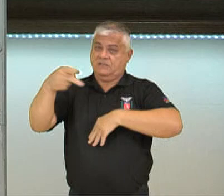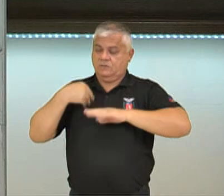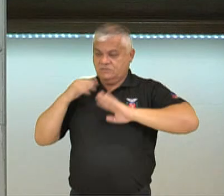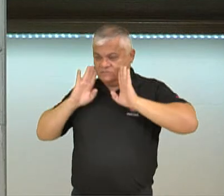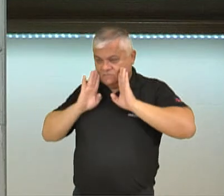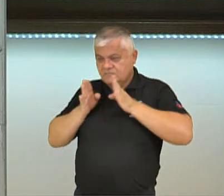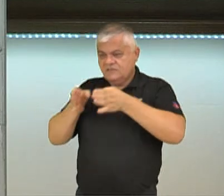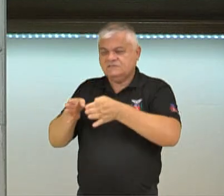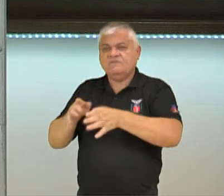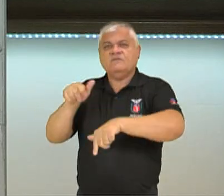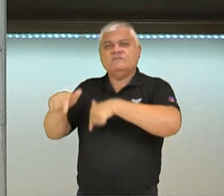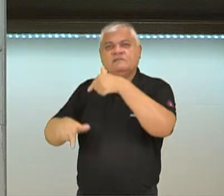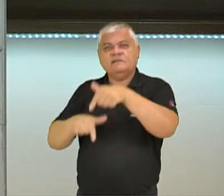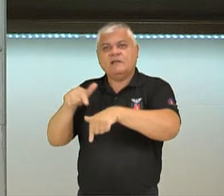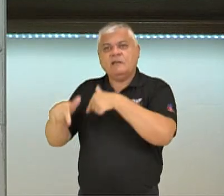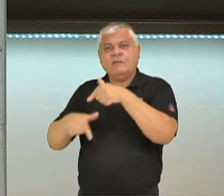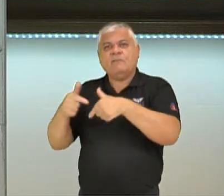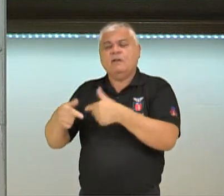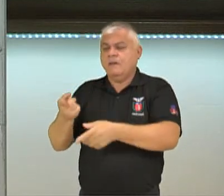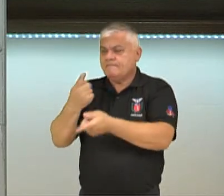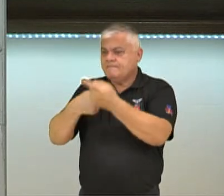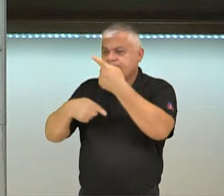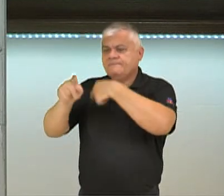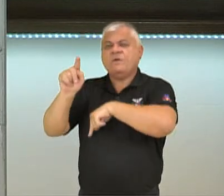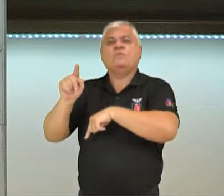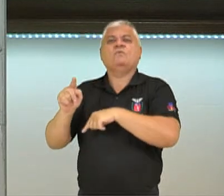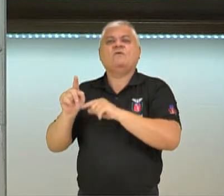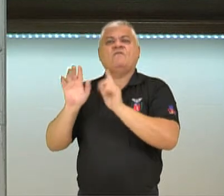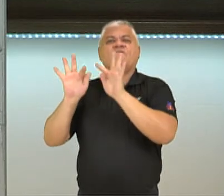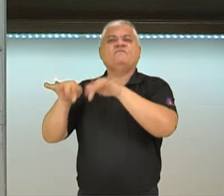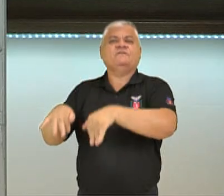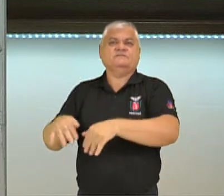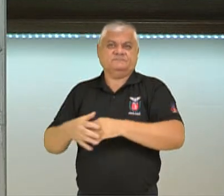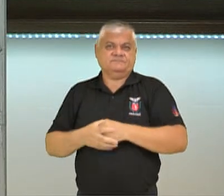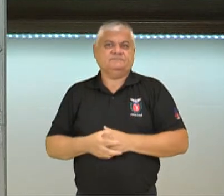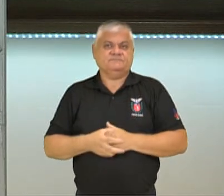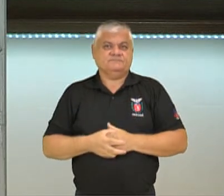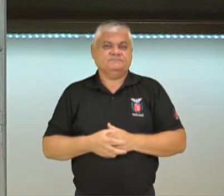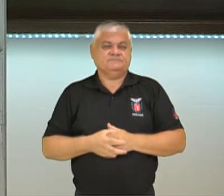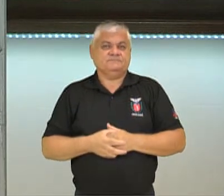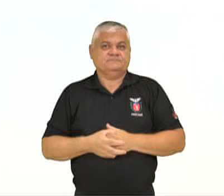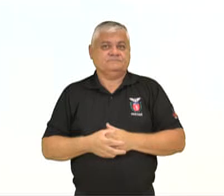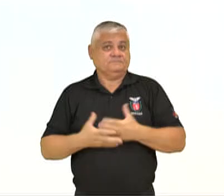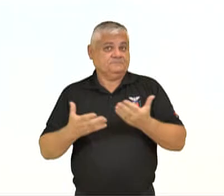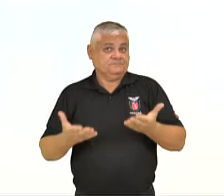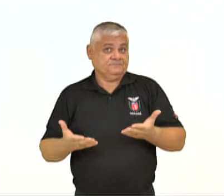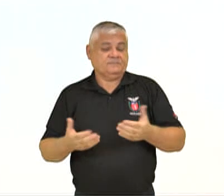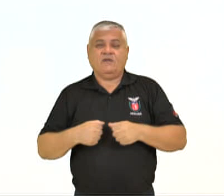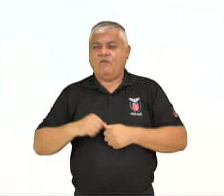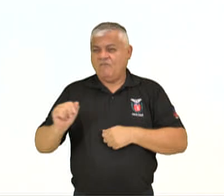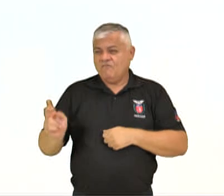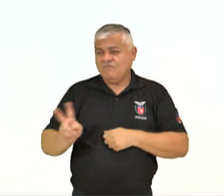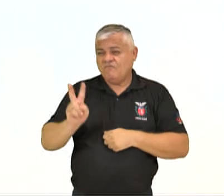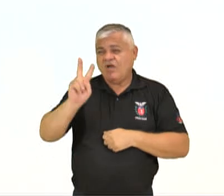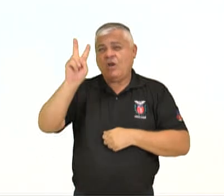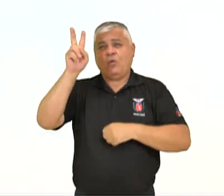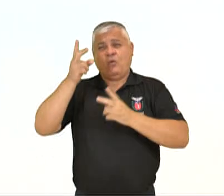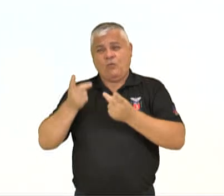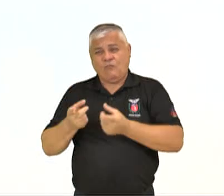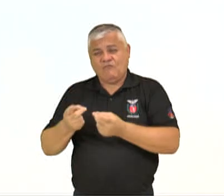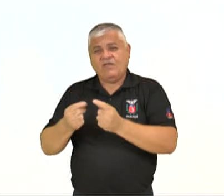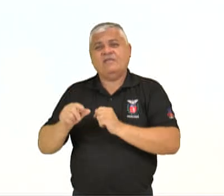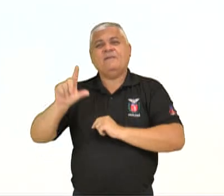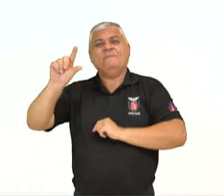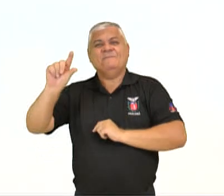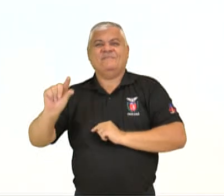ele produziria até chegar ao resultado final da mercadoria. Dessa maneira, o preço da mercadoria seria